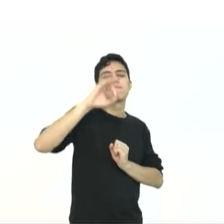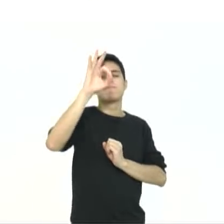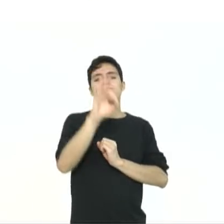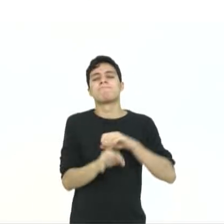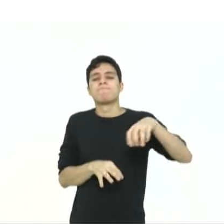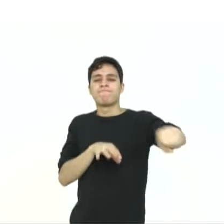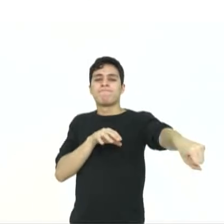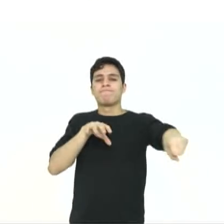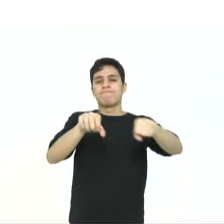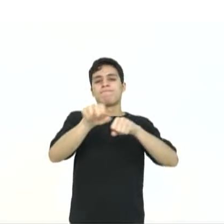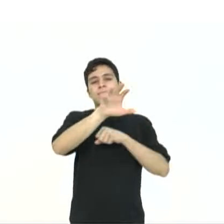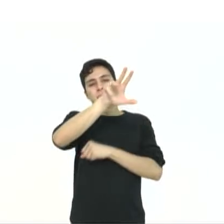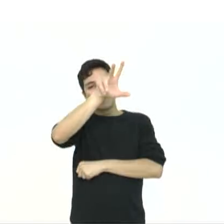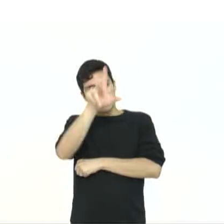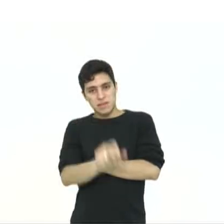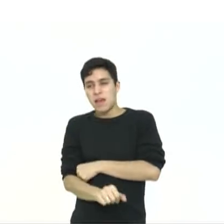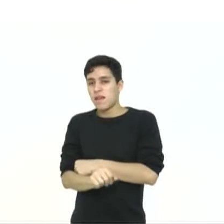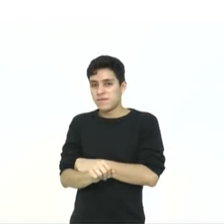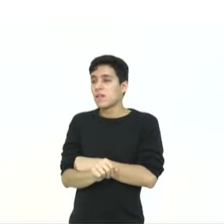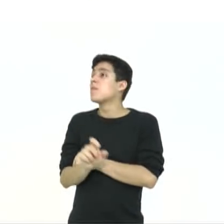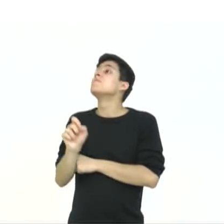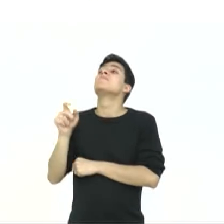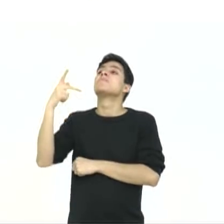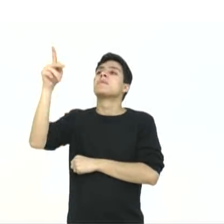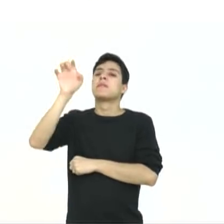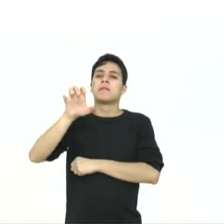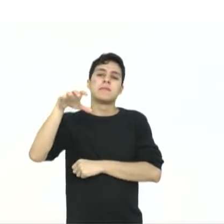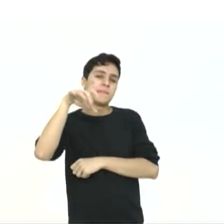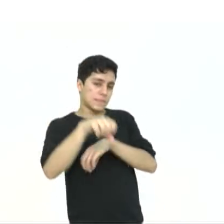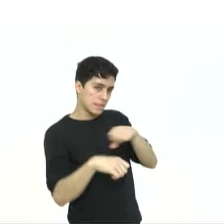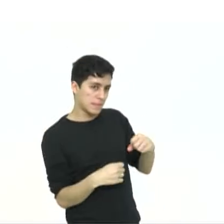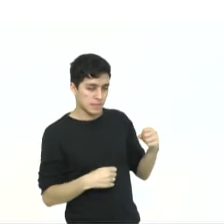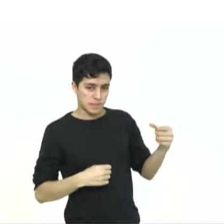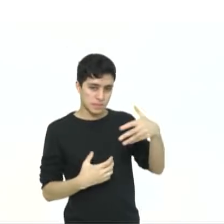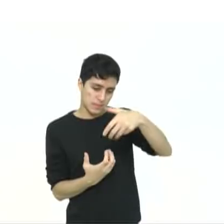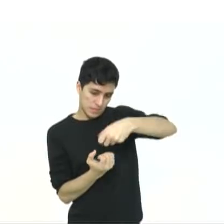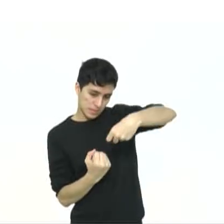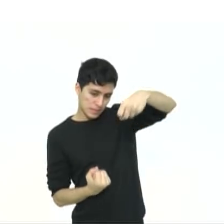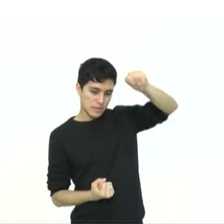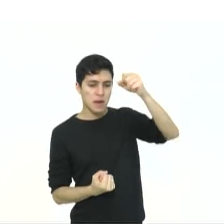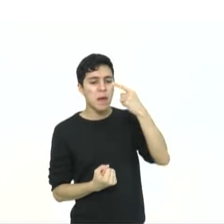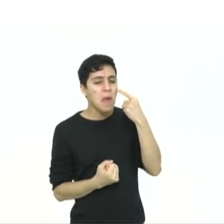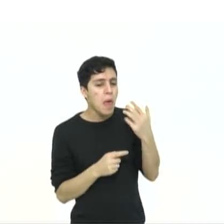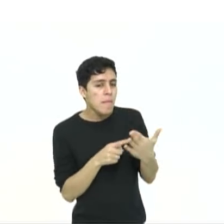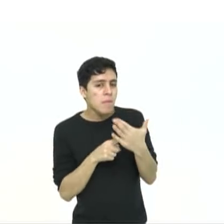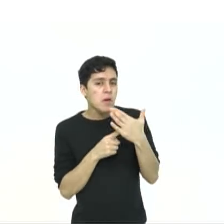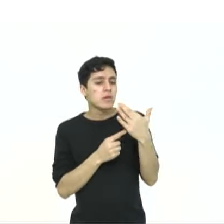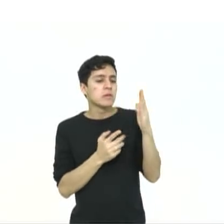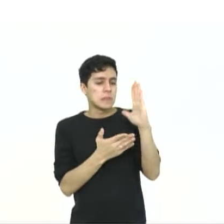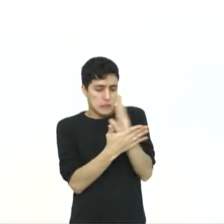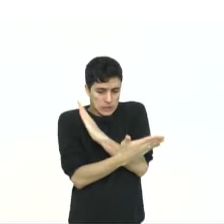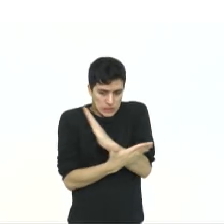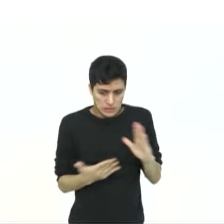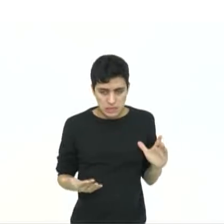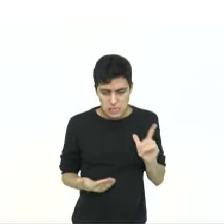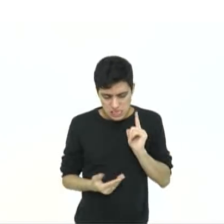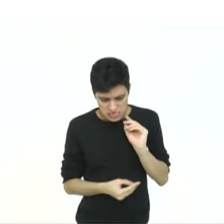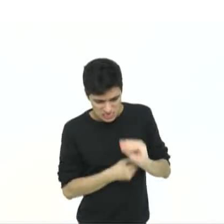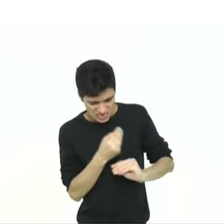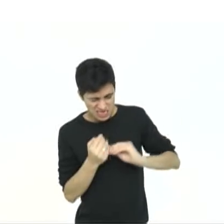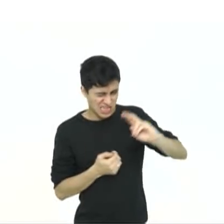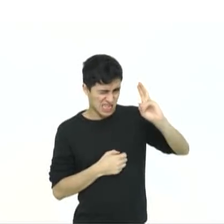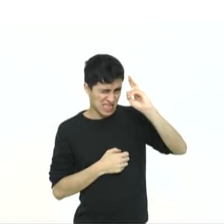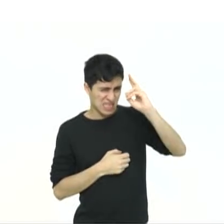do território dominado pelas potências europeias. Esse novo mapa fixava fronteiras artificiais, misturava